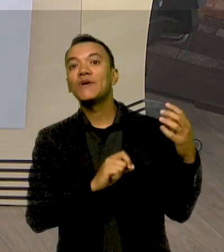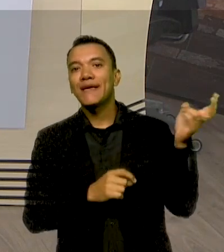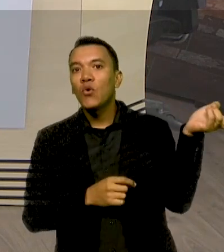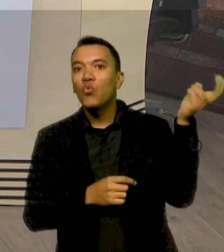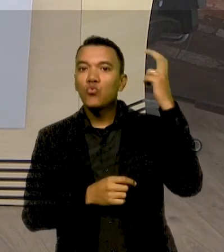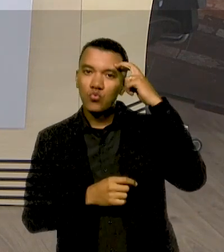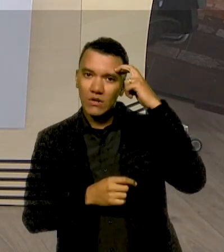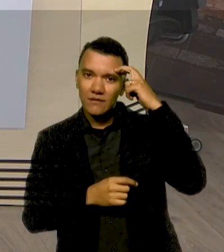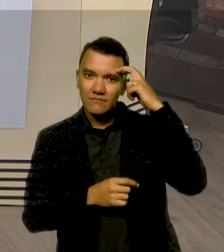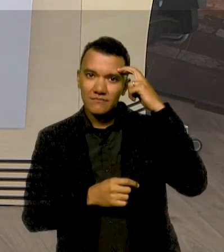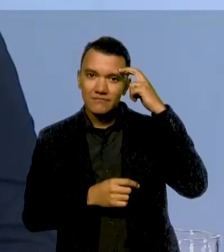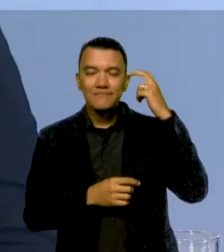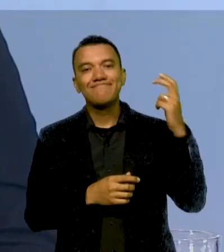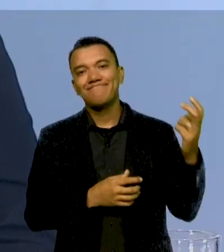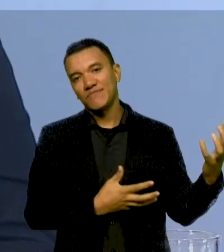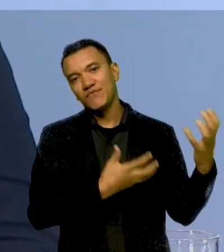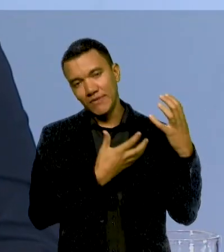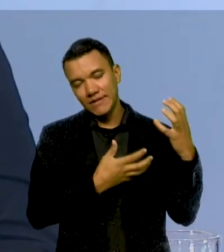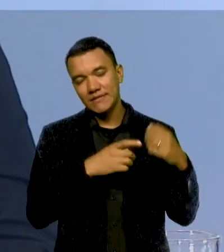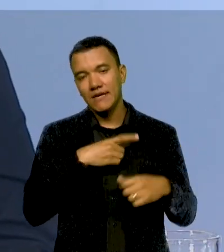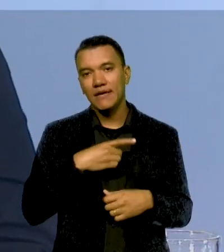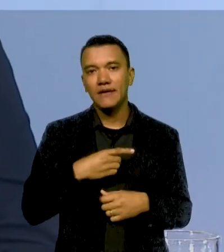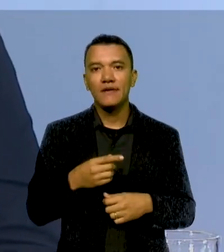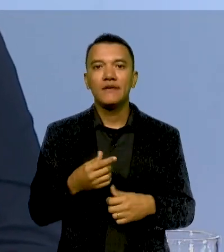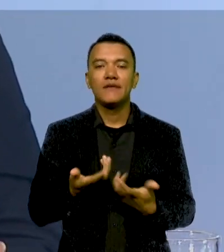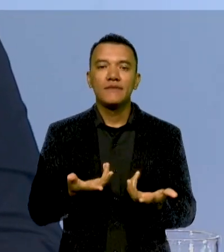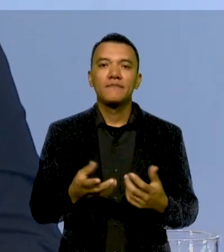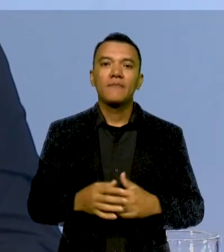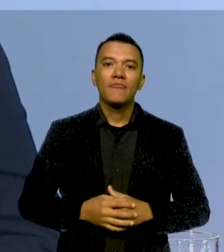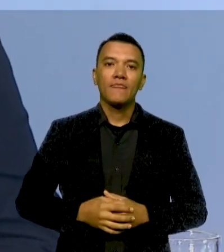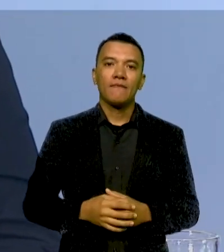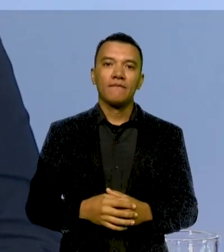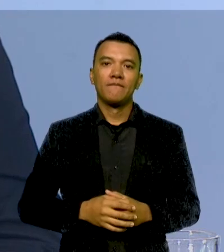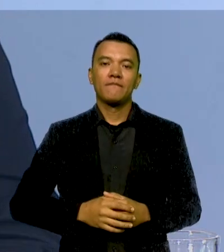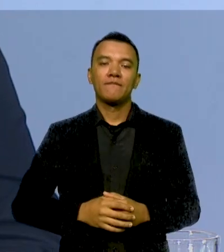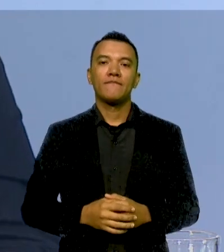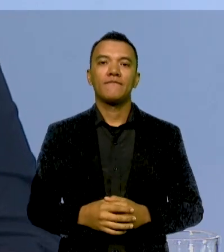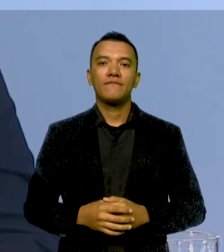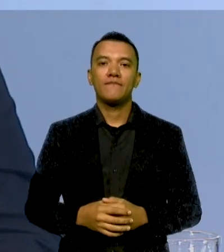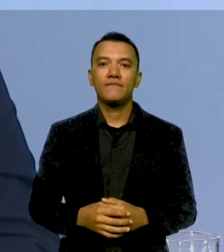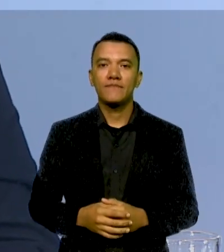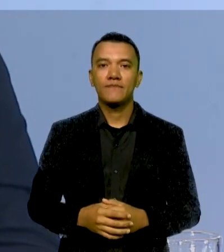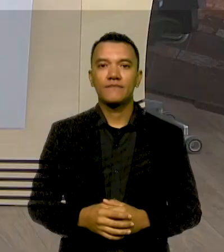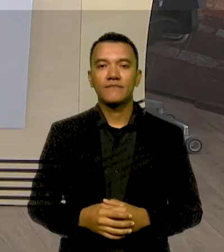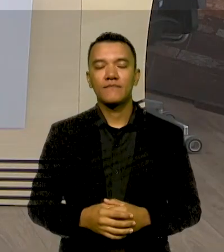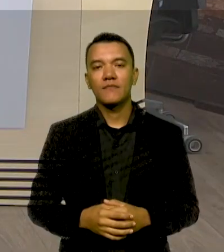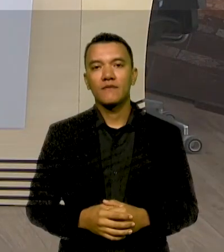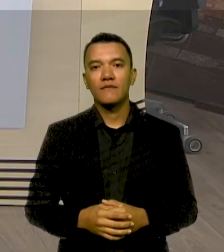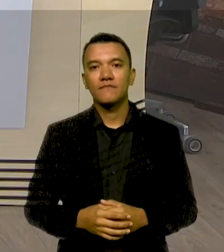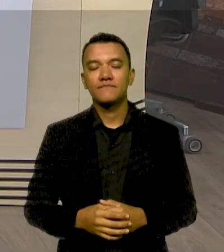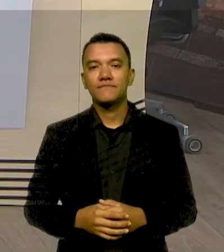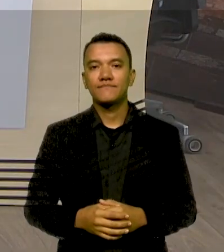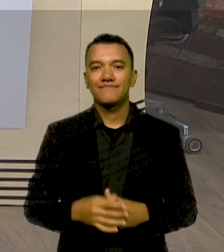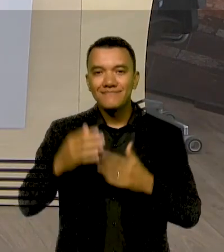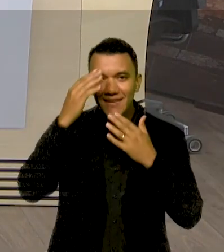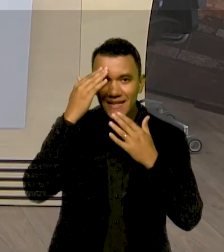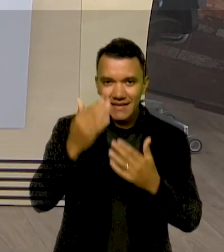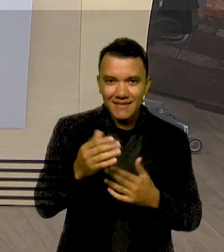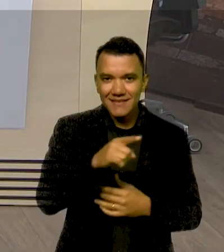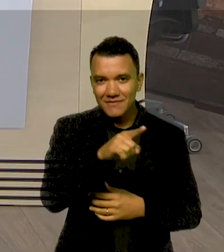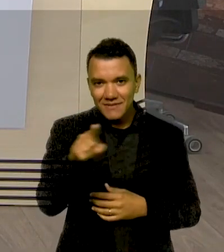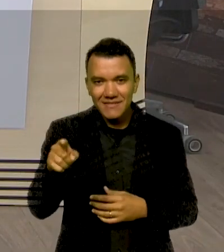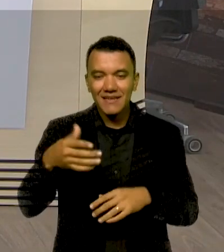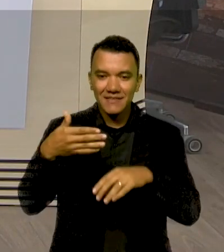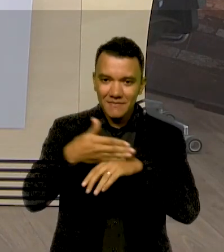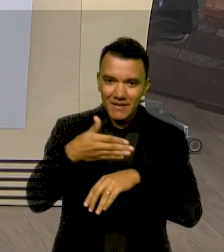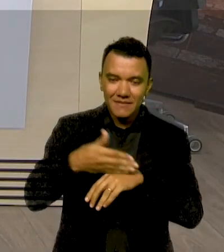da cultura do local, da forma como as pessoas agem, interfere diretamente dentro do uso do idioma. Certo. Quero agradecer imensamente a